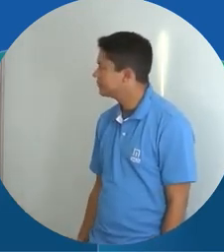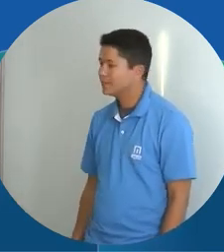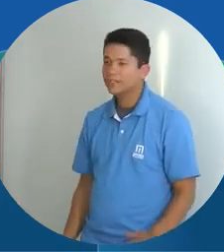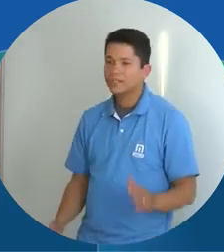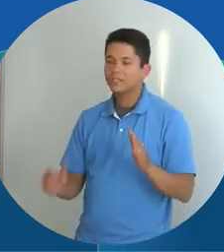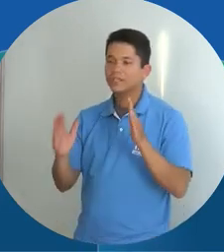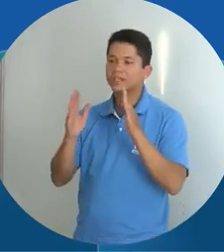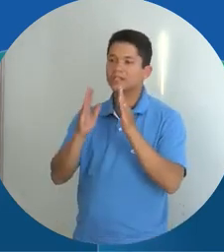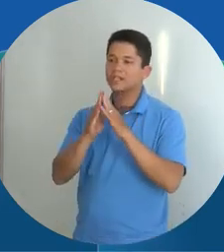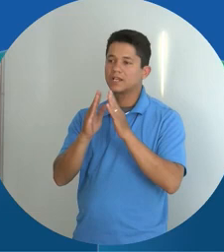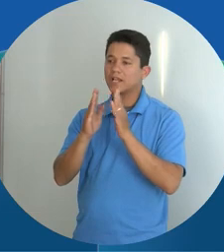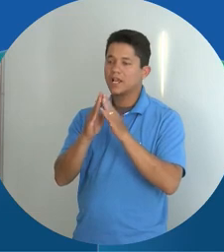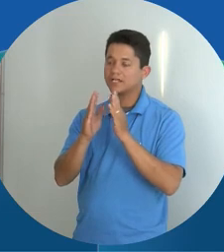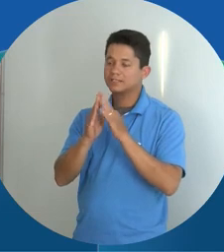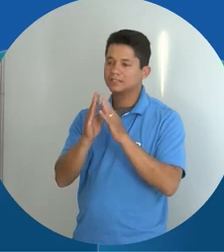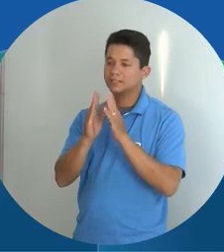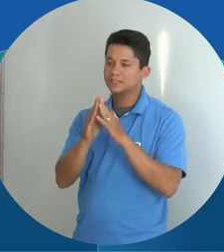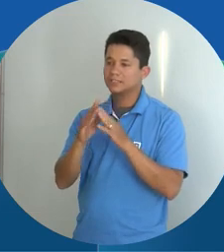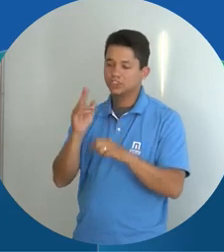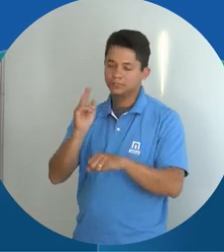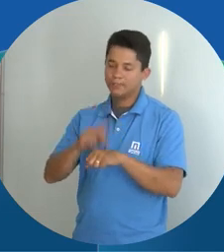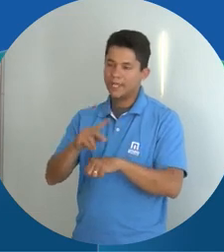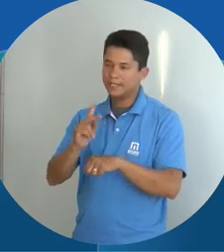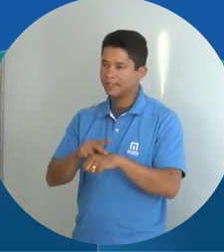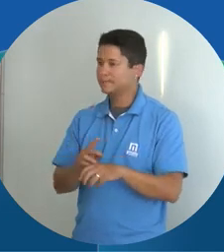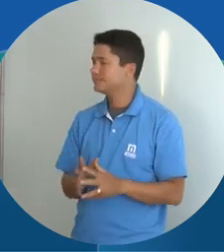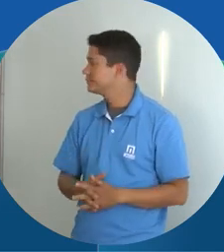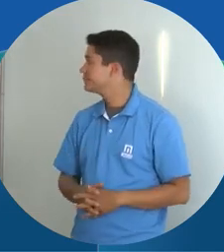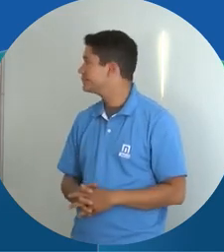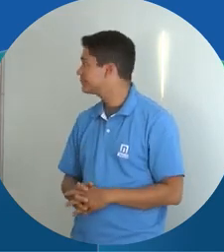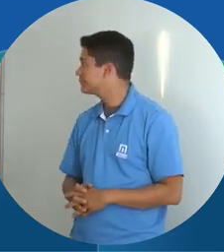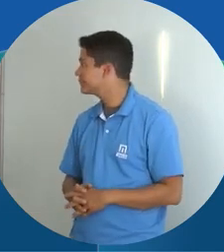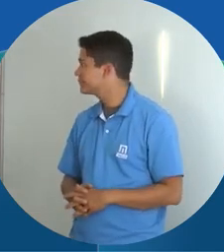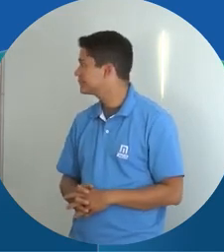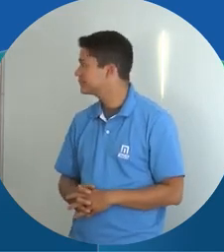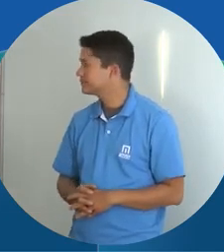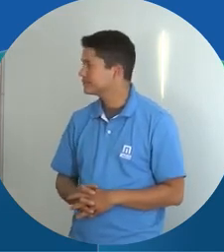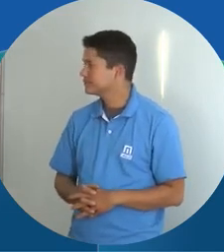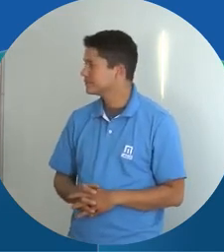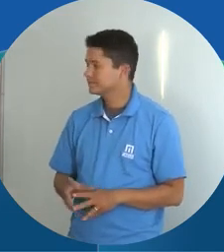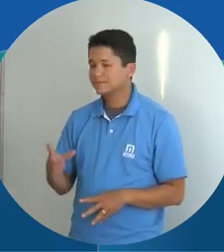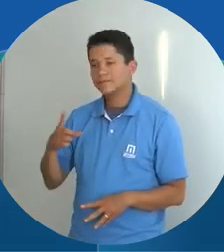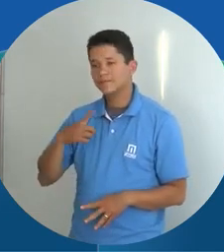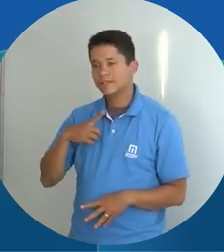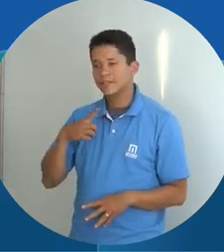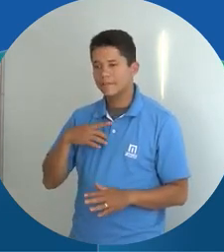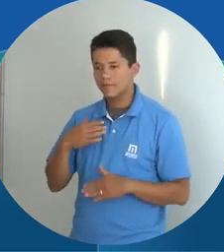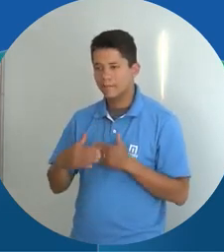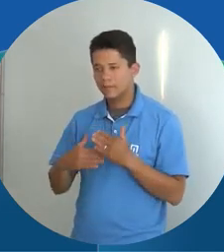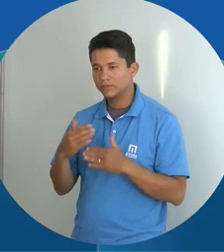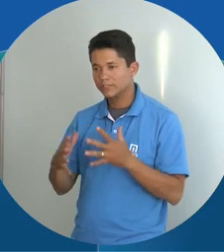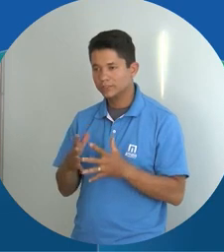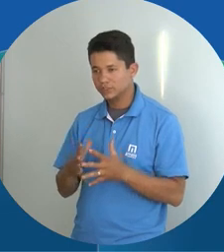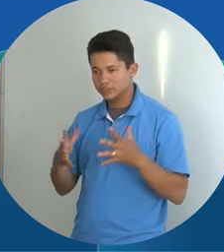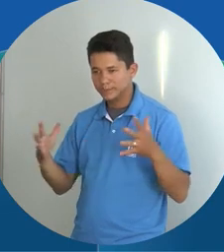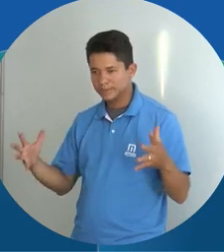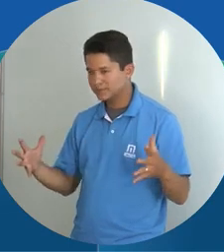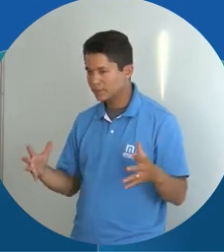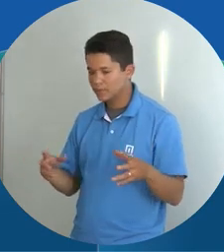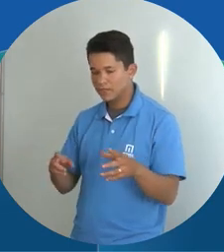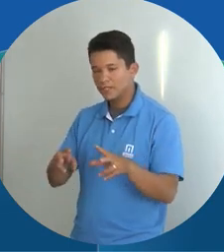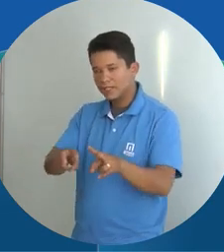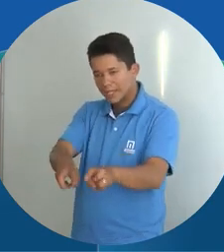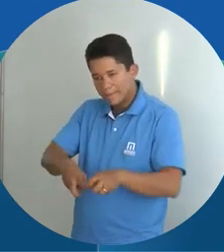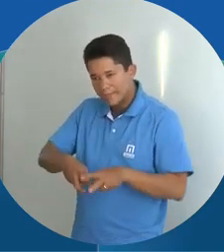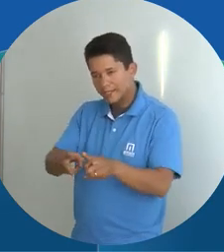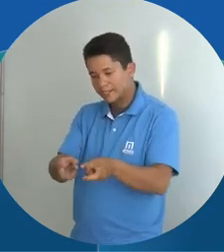Pedra, na CSN, em que estava um processo de expansão da mina e